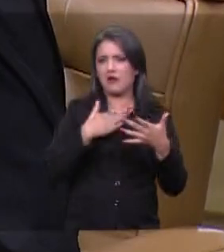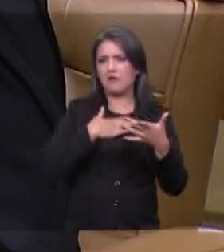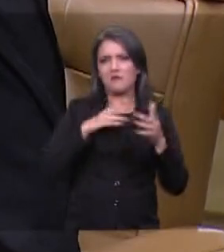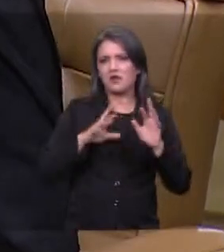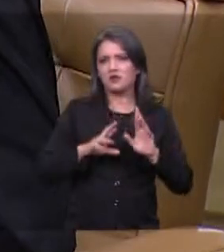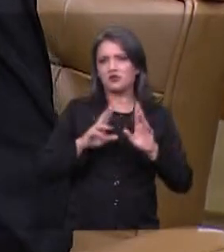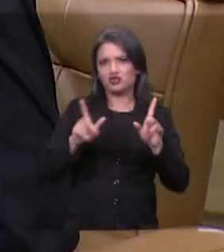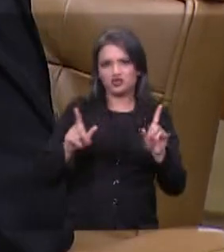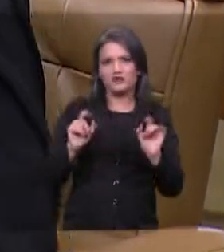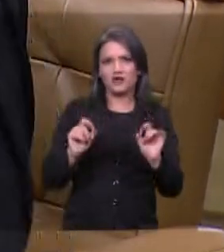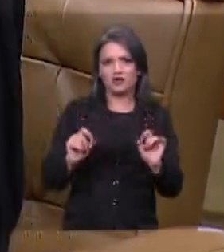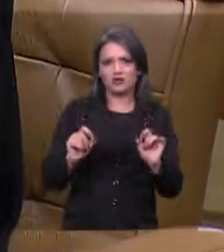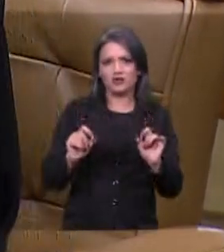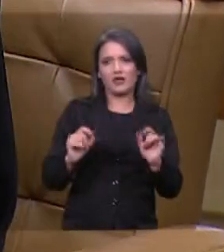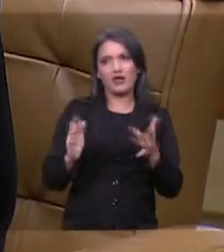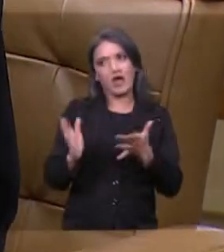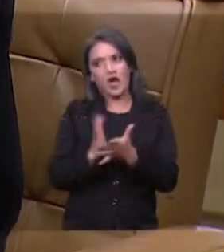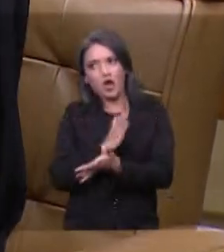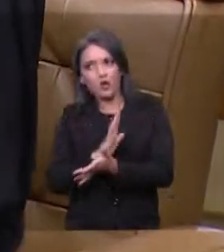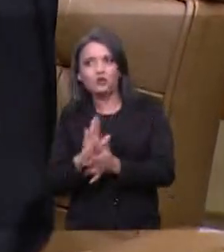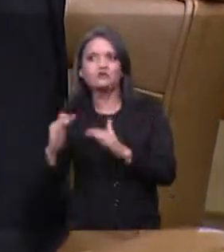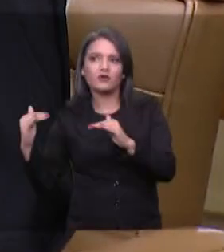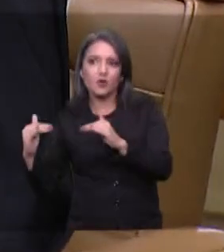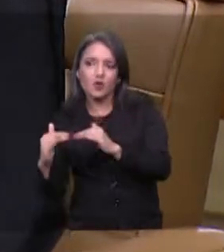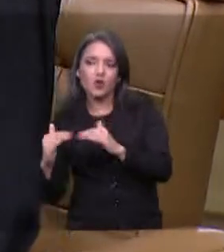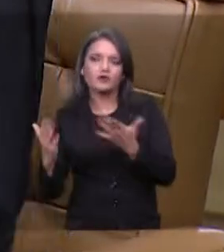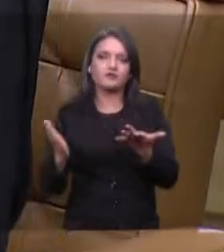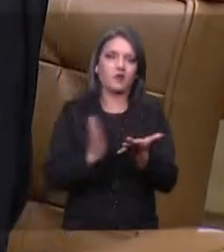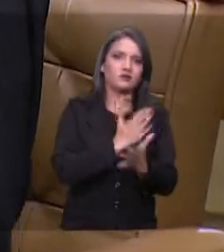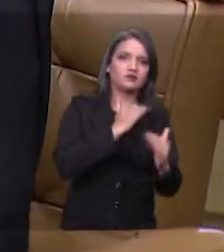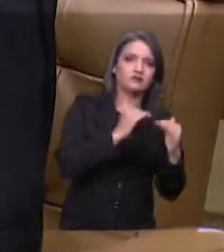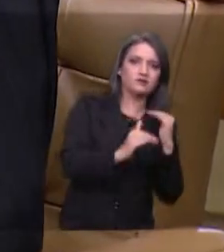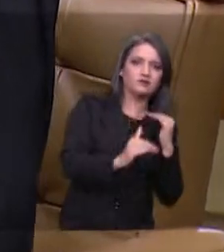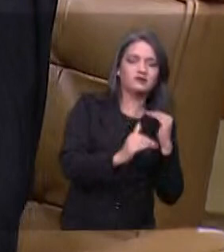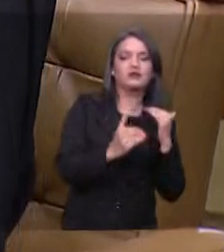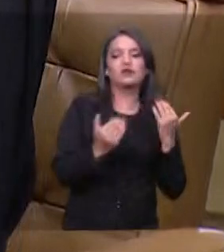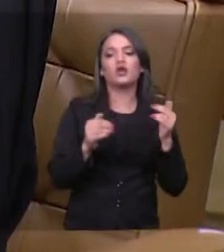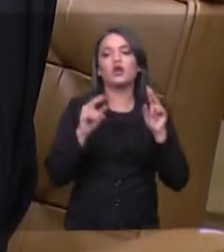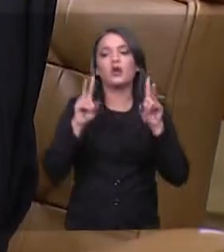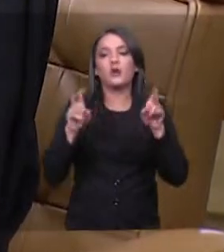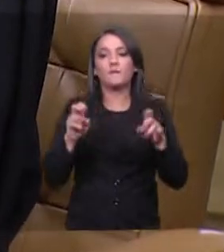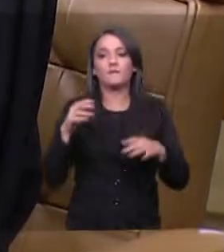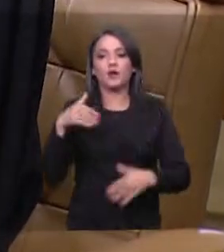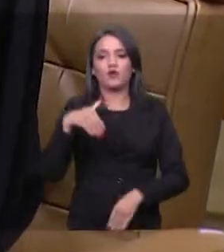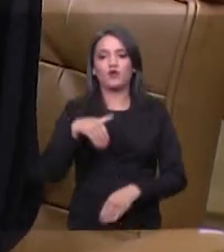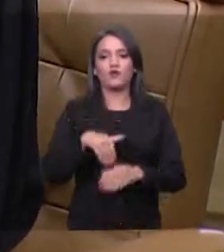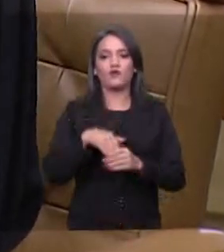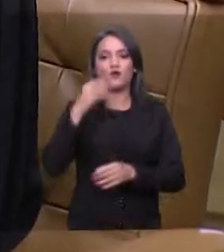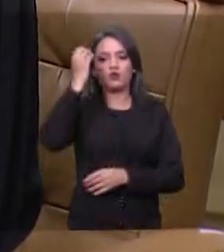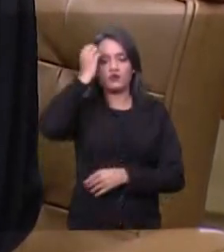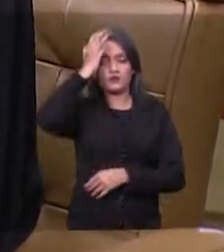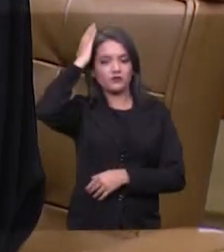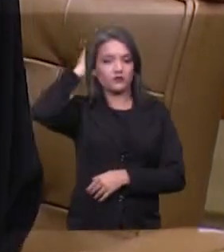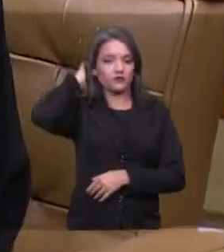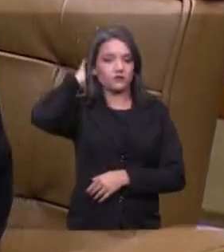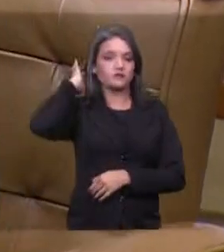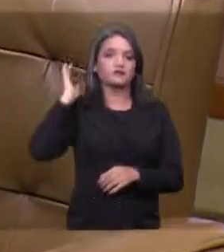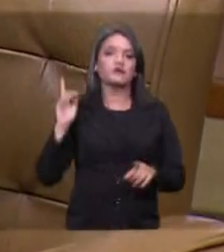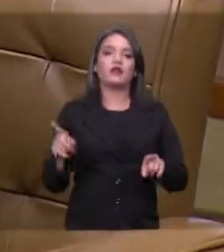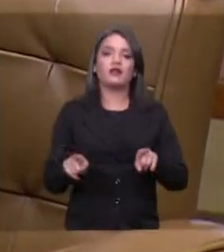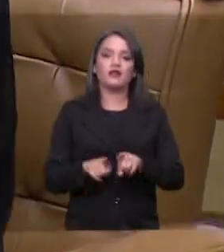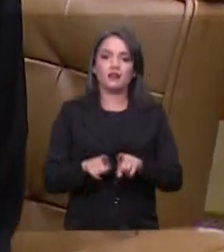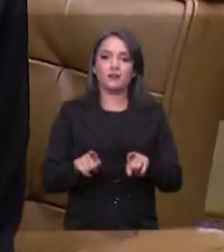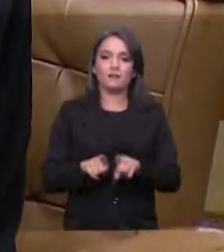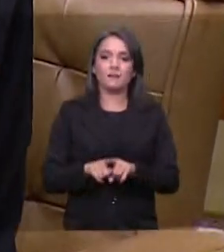do eminente, convergências e divergências em relação ao voto do eminente ministro Luiz Fux e também em relação